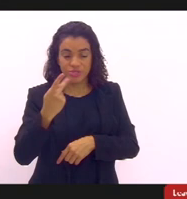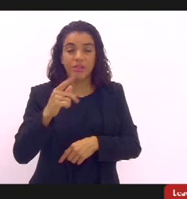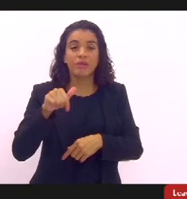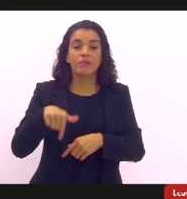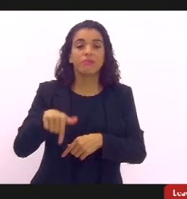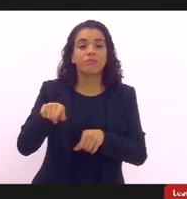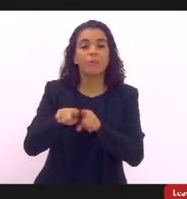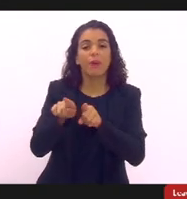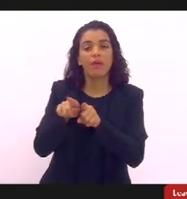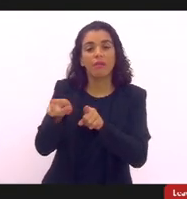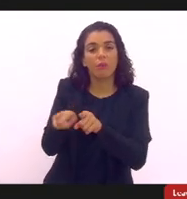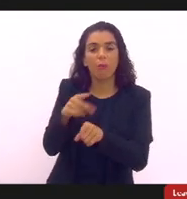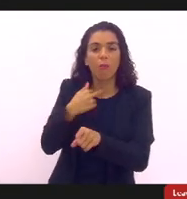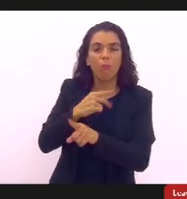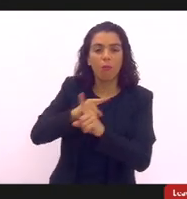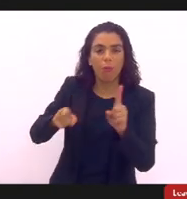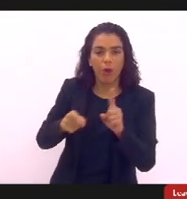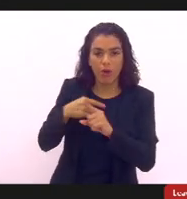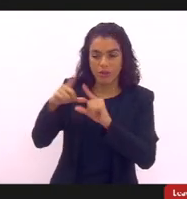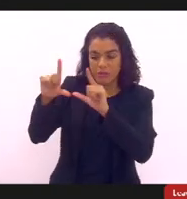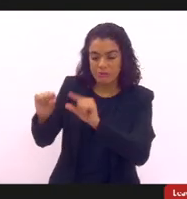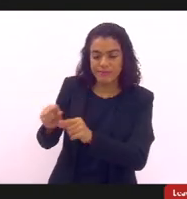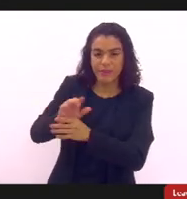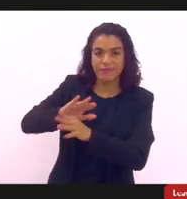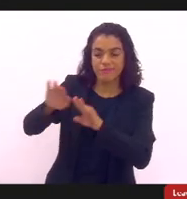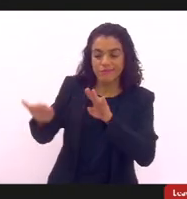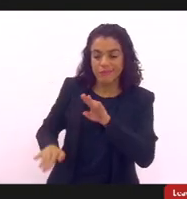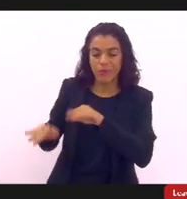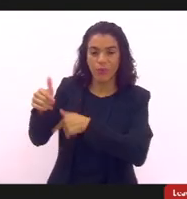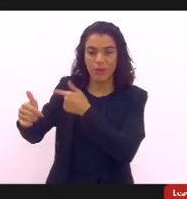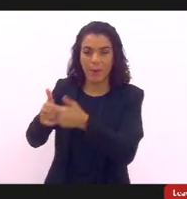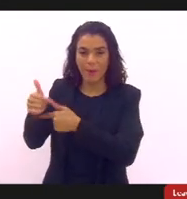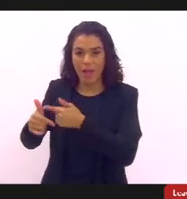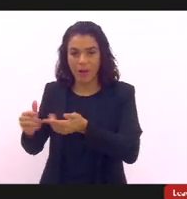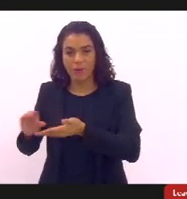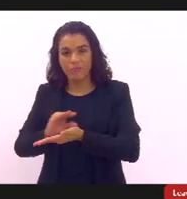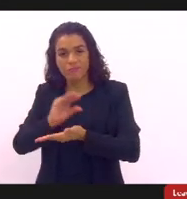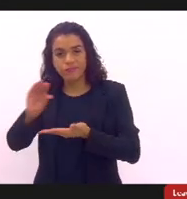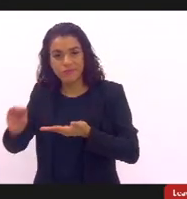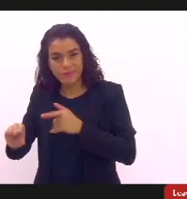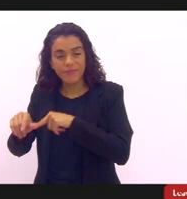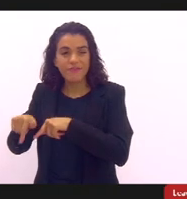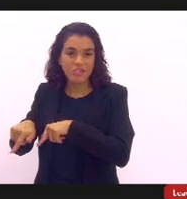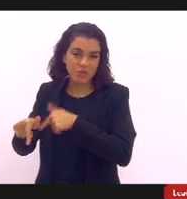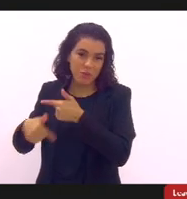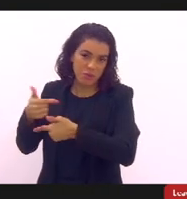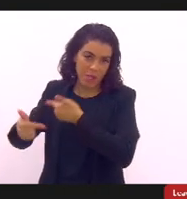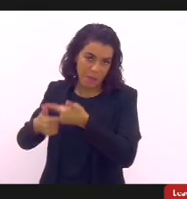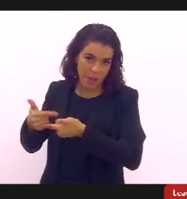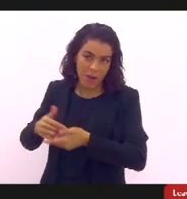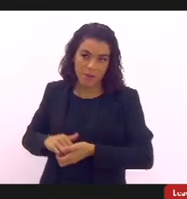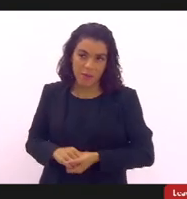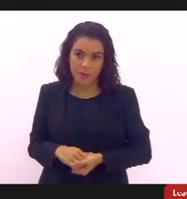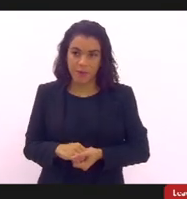pormenorizar ou minimizar a importância desse trabalho, do investimento da PNASP na organização dessas equipes.